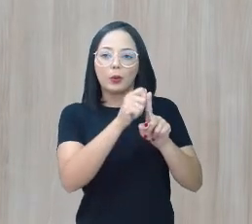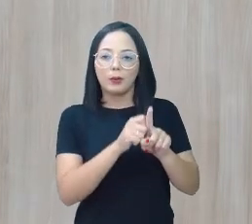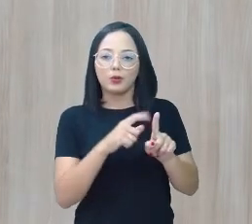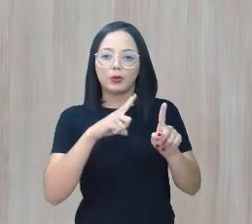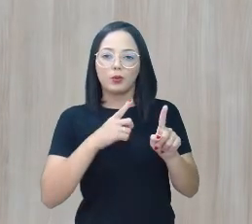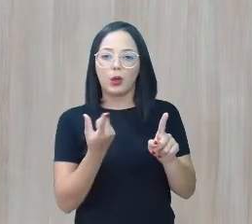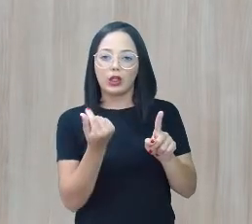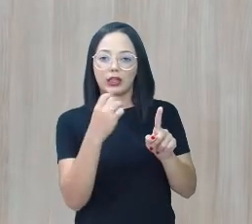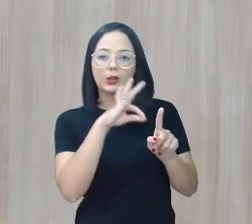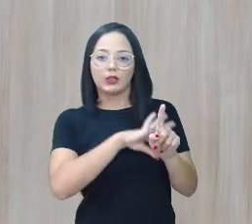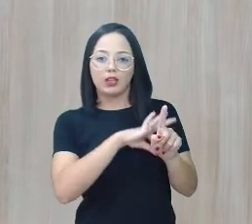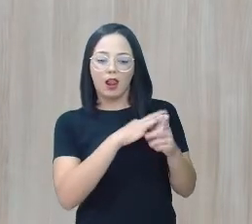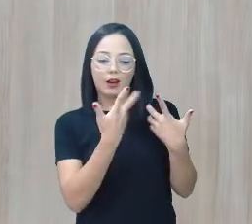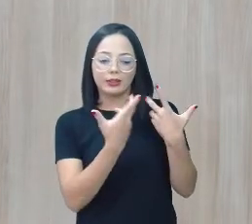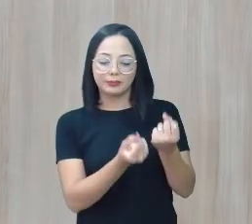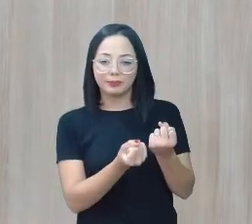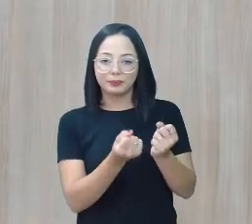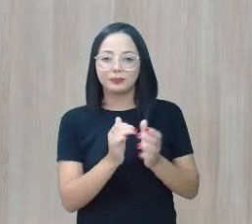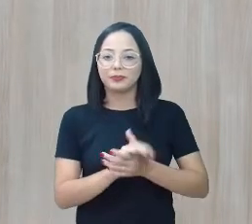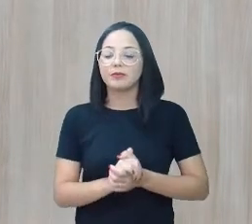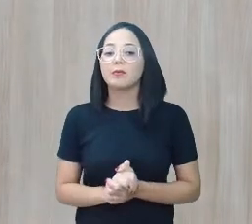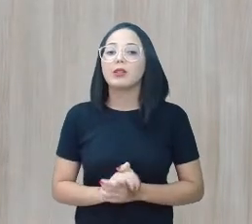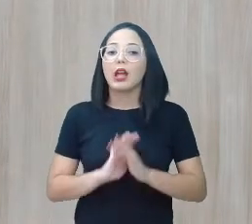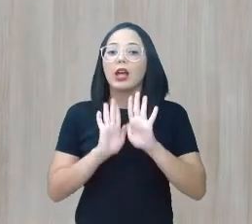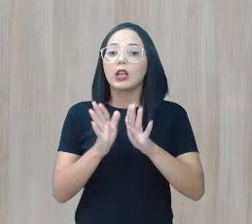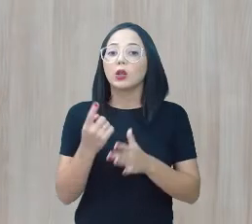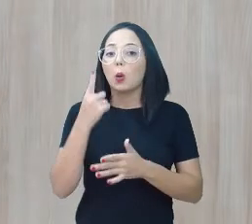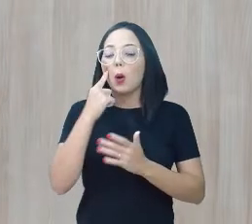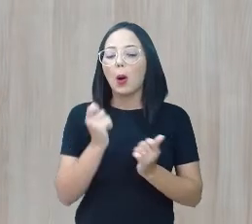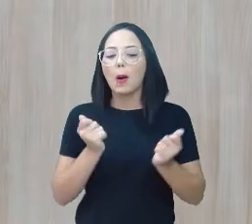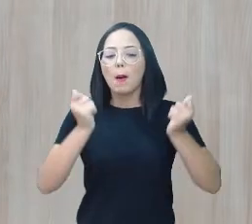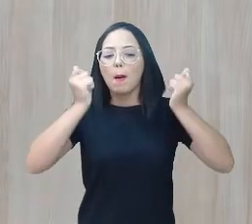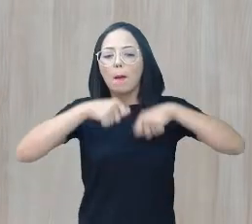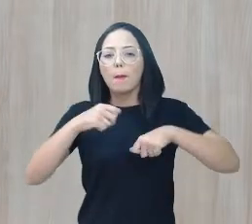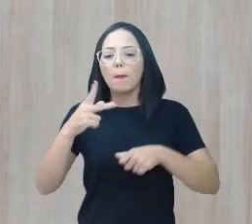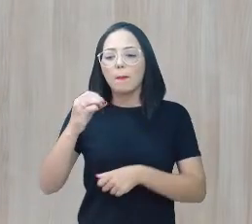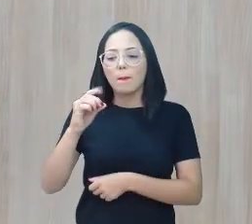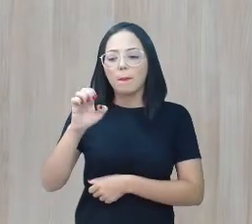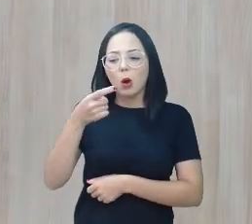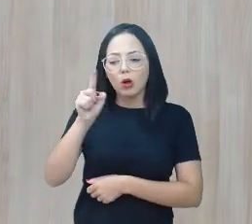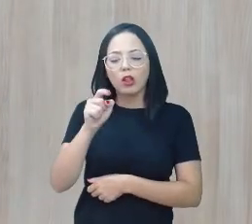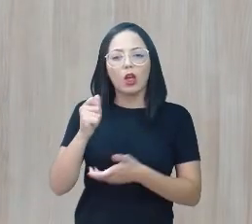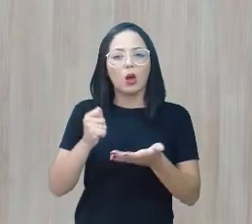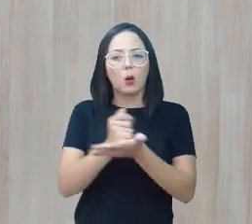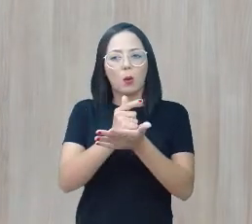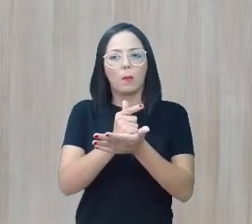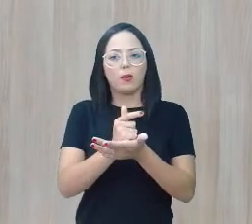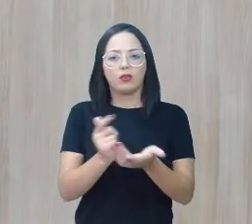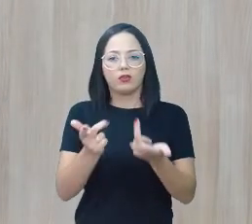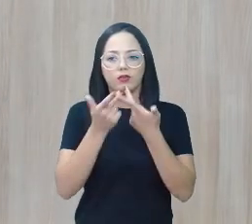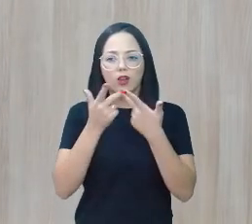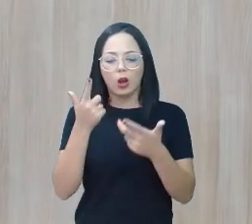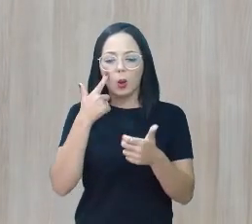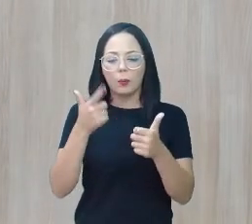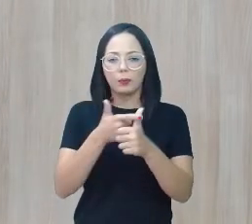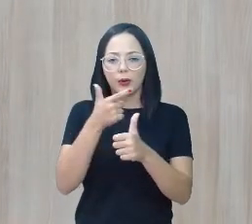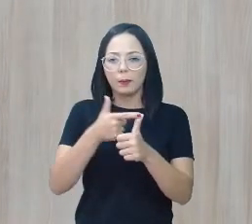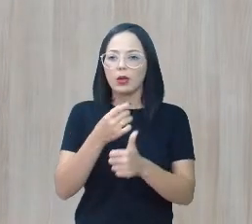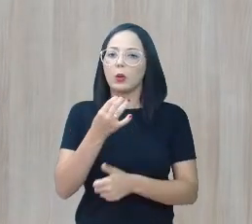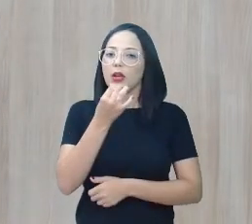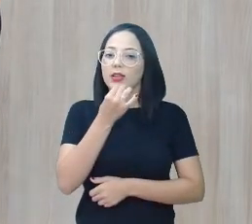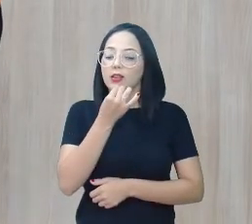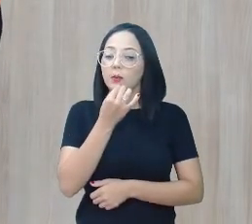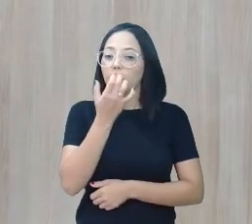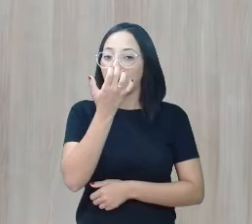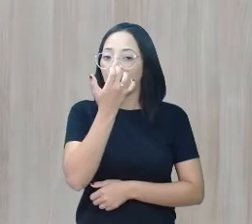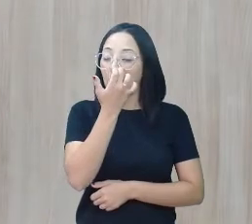eu receber o pagamento. E aí esse poder comprar, não soa como se fosse nesse primeiro exemplo? Então,